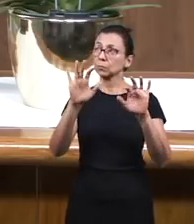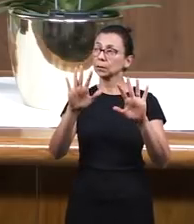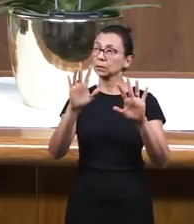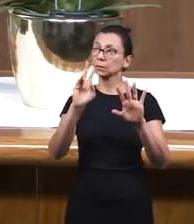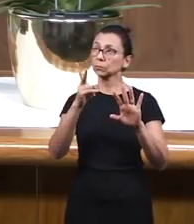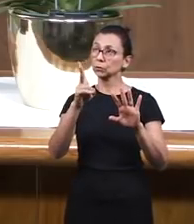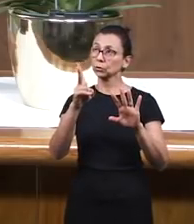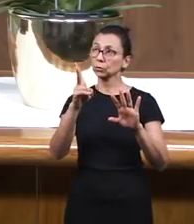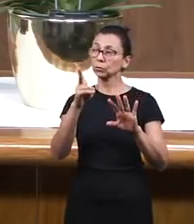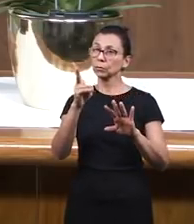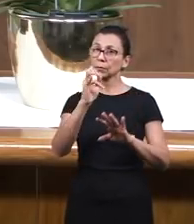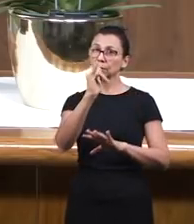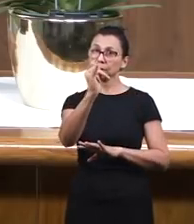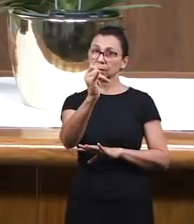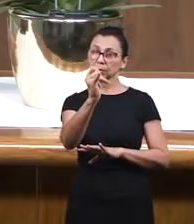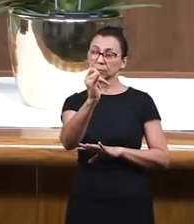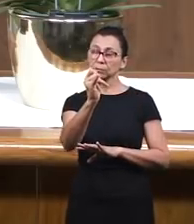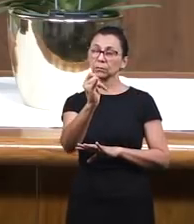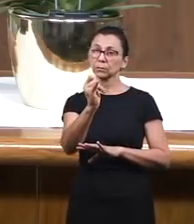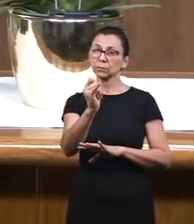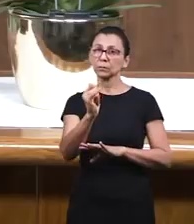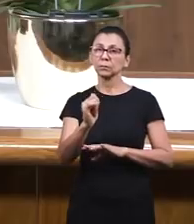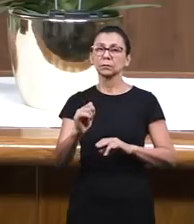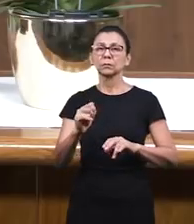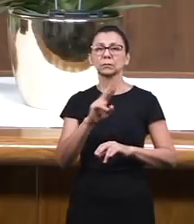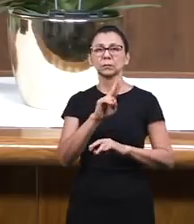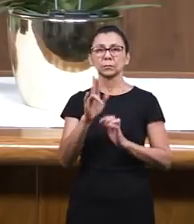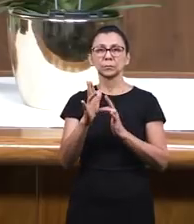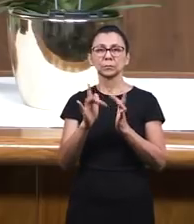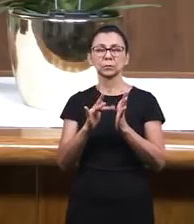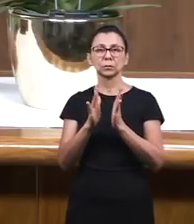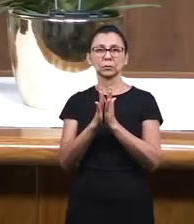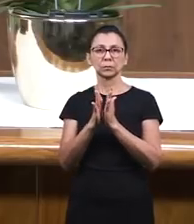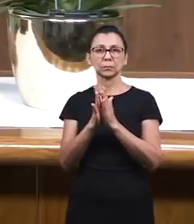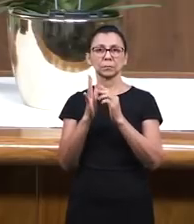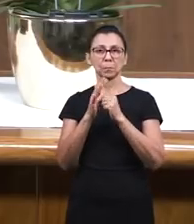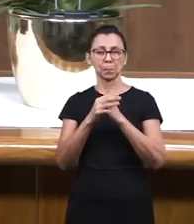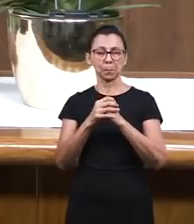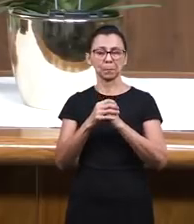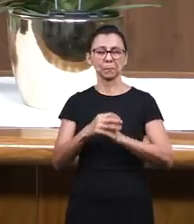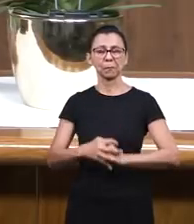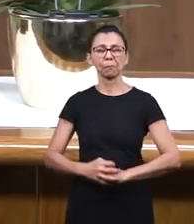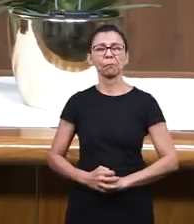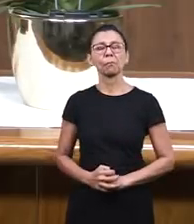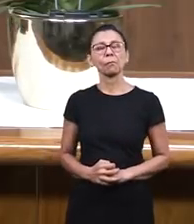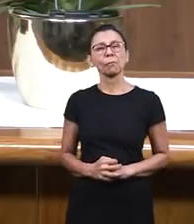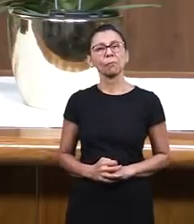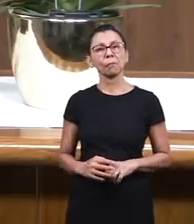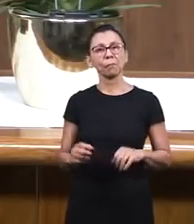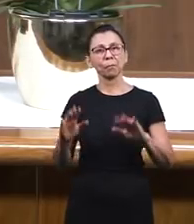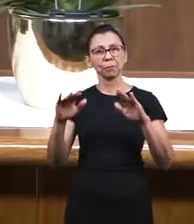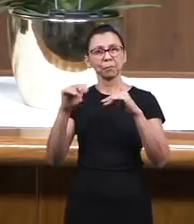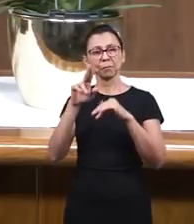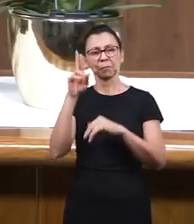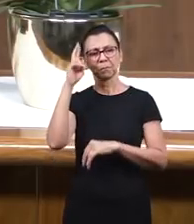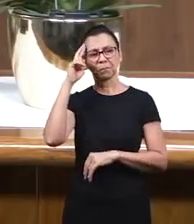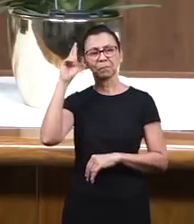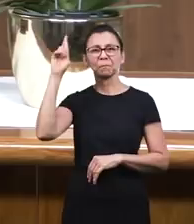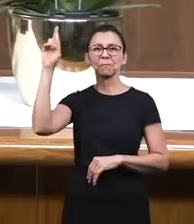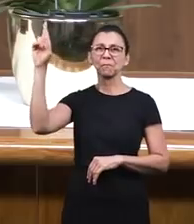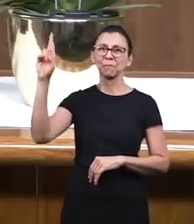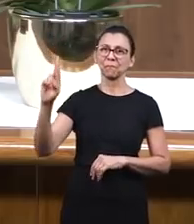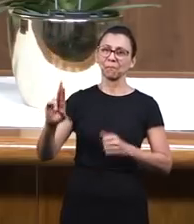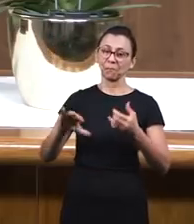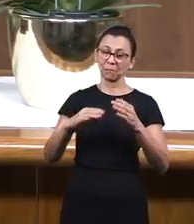ao nosso coração. Nós oramos clamando pelo sangue em nome de Jesus. Amém. Louvado seja o nome do Senhor. Vamos cantar um louvor ao